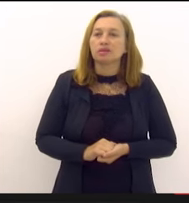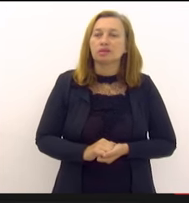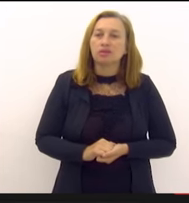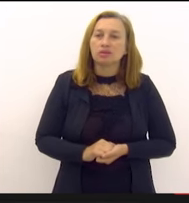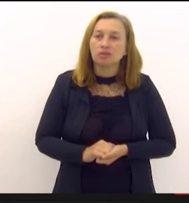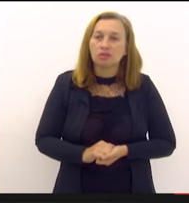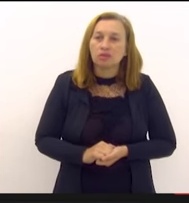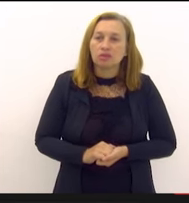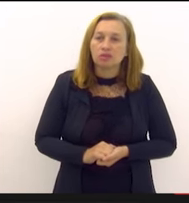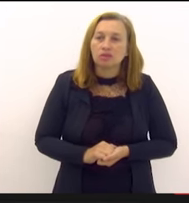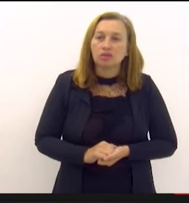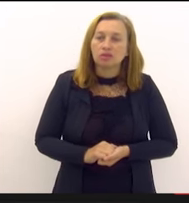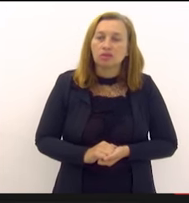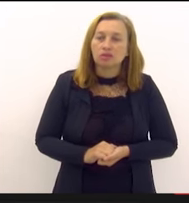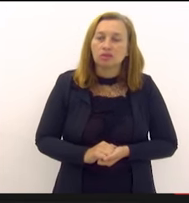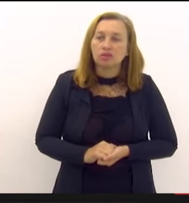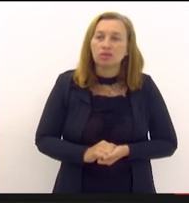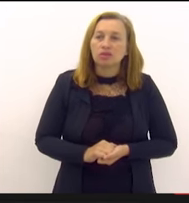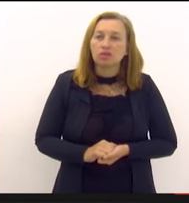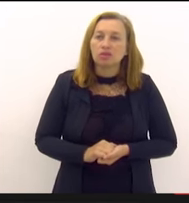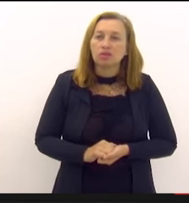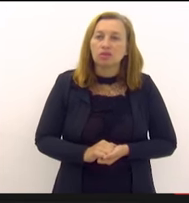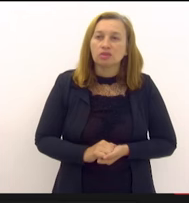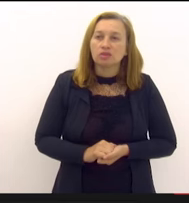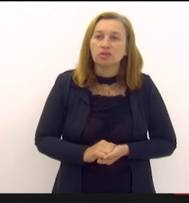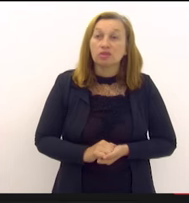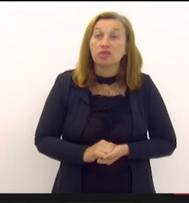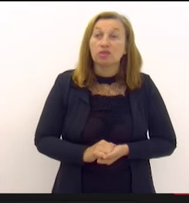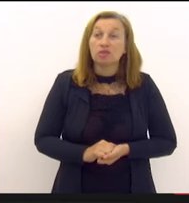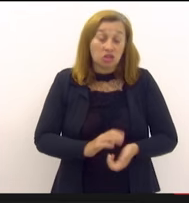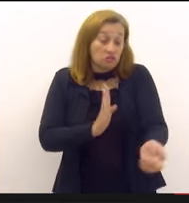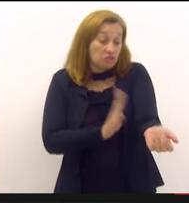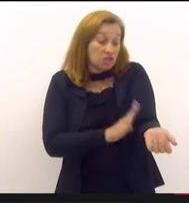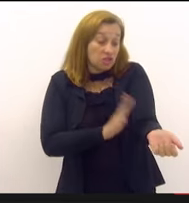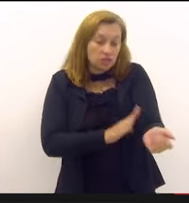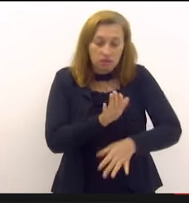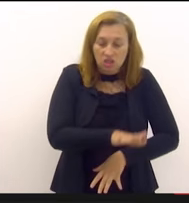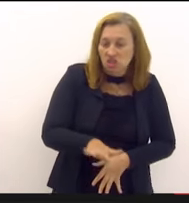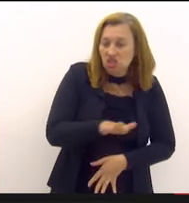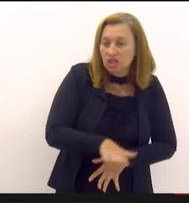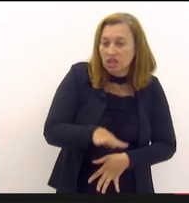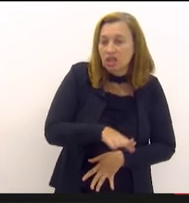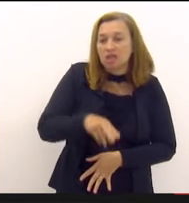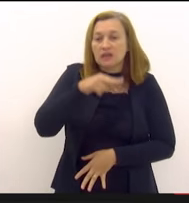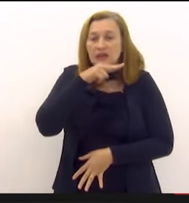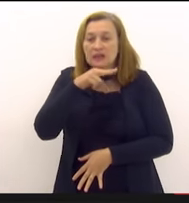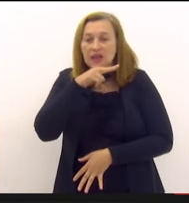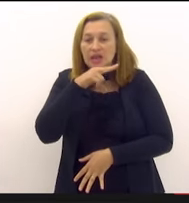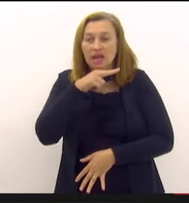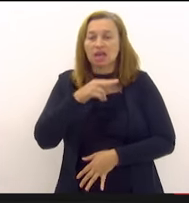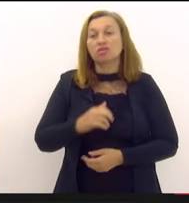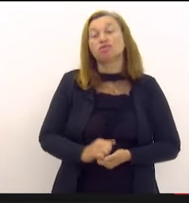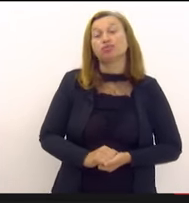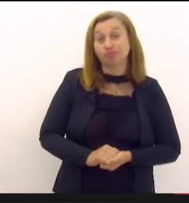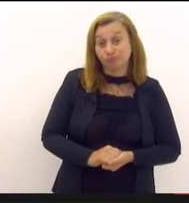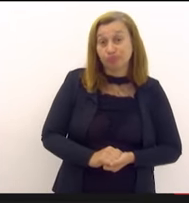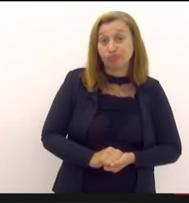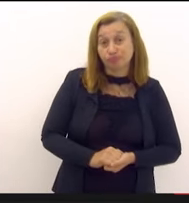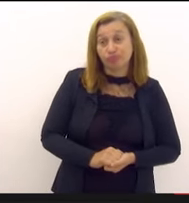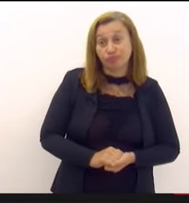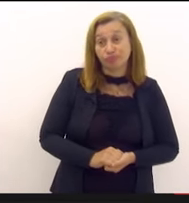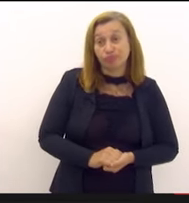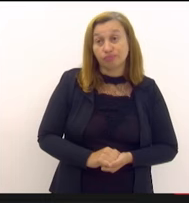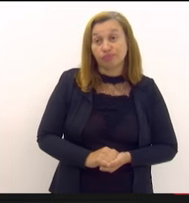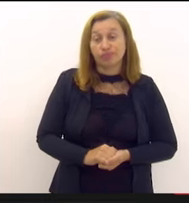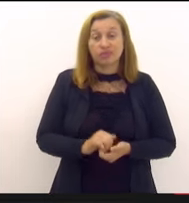muito frouxo para os nossos filhos pequenos, nossos netos, e alguns que têm até bisnetos, ver as crianças